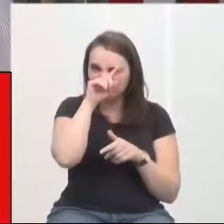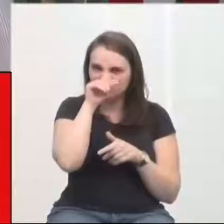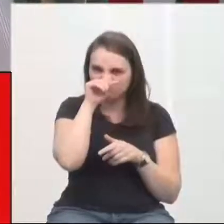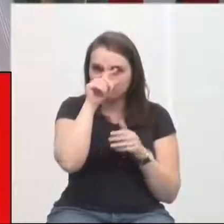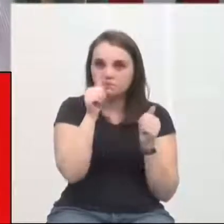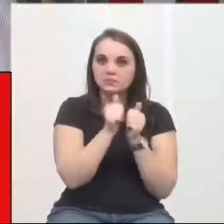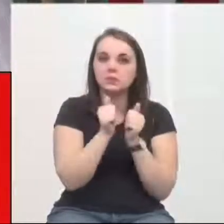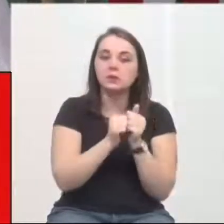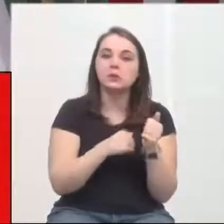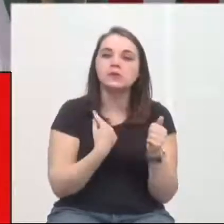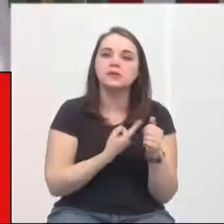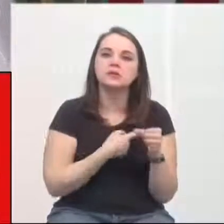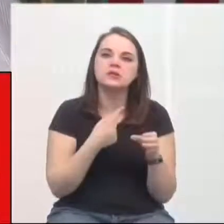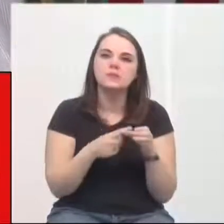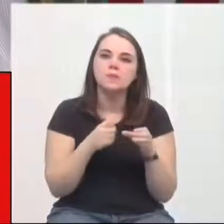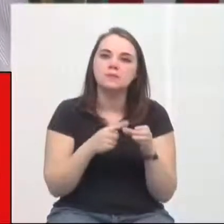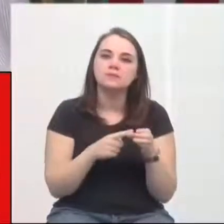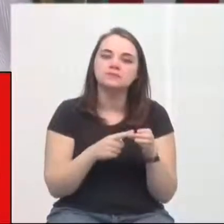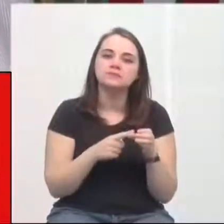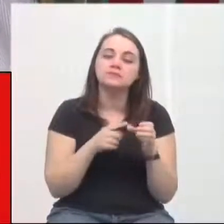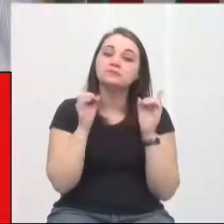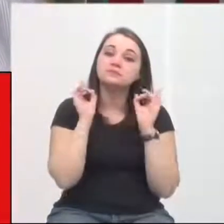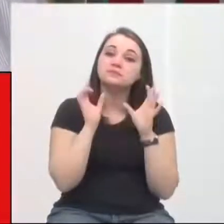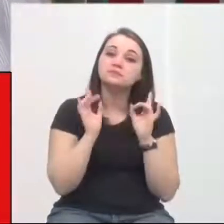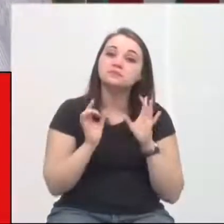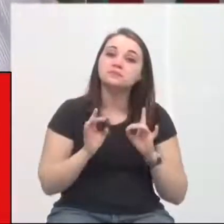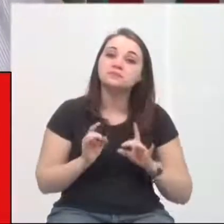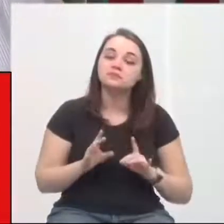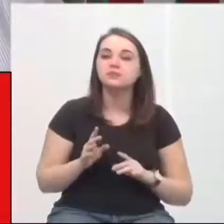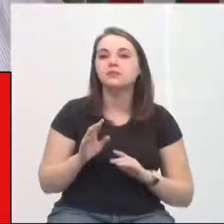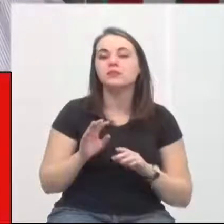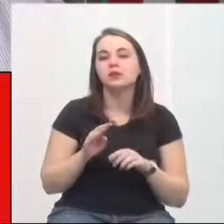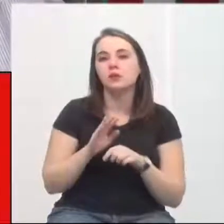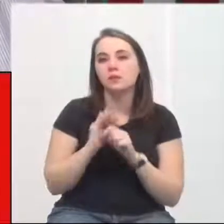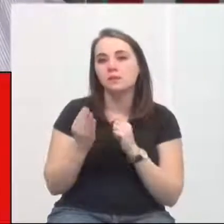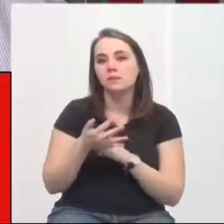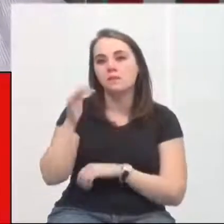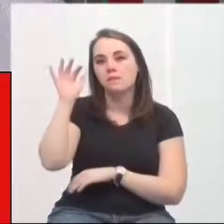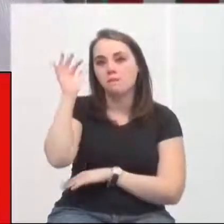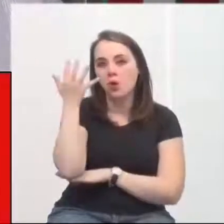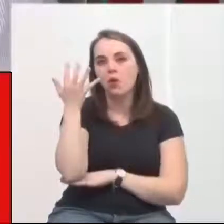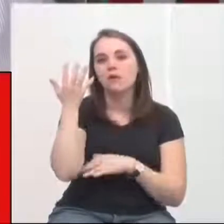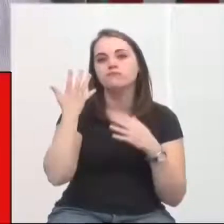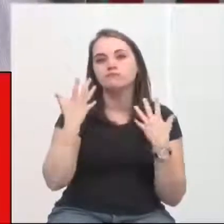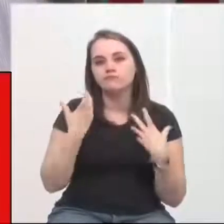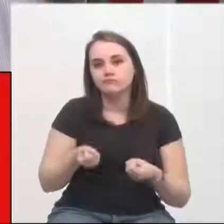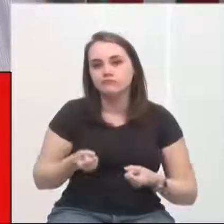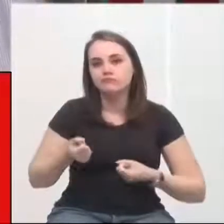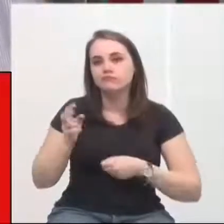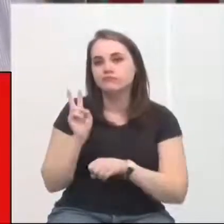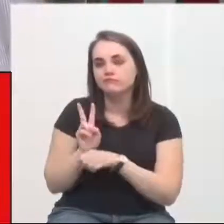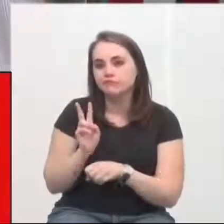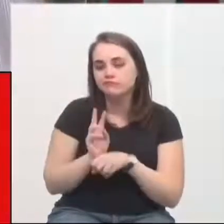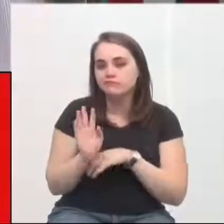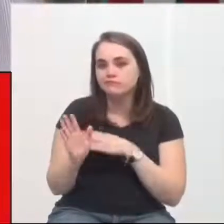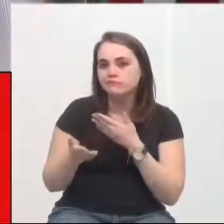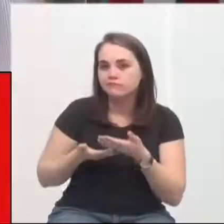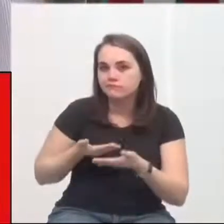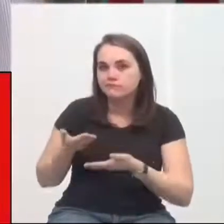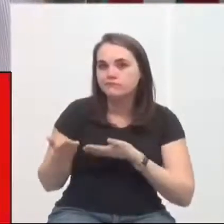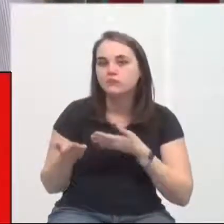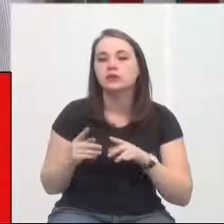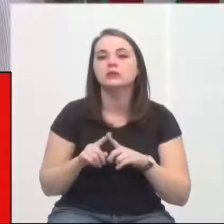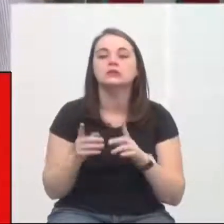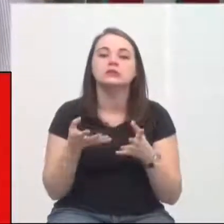junto à nossa cidade, em especial a Grande Próspera, que está sendo muito bem assistida. Mas